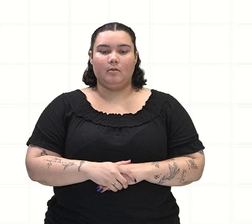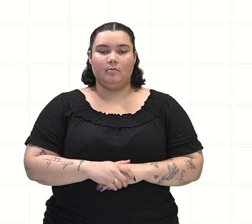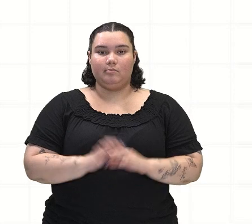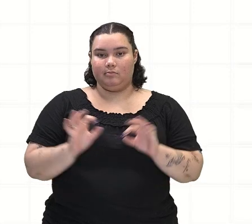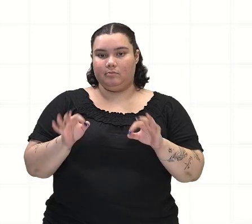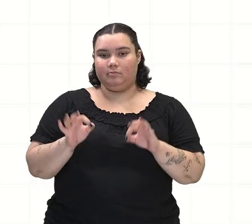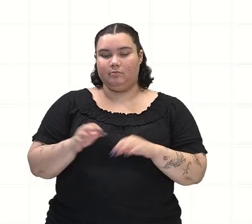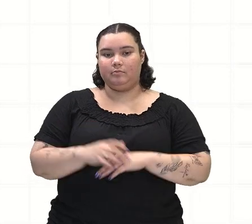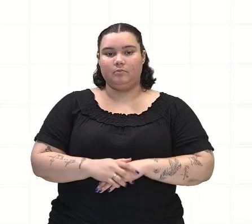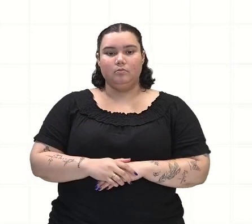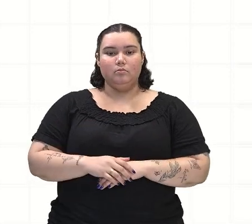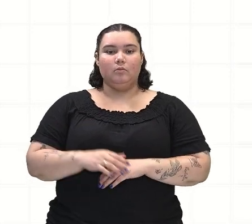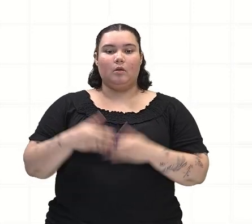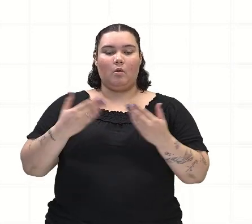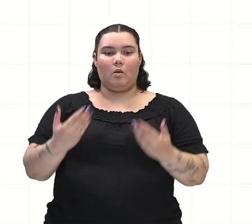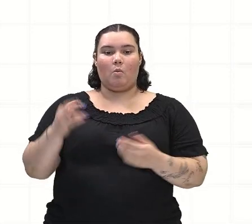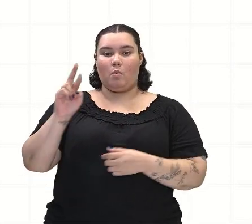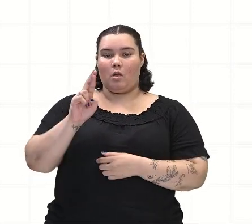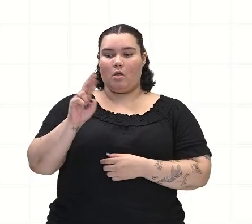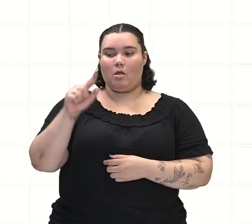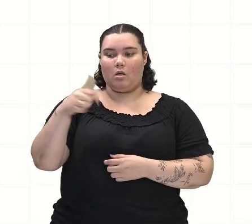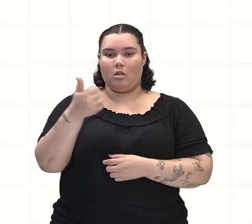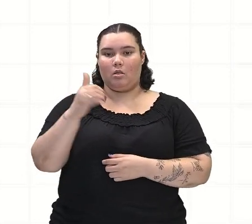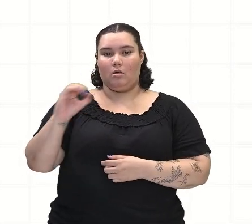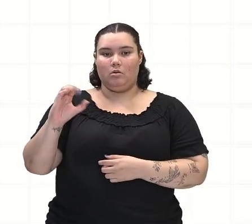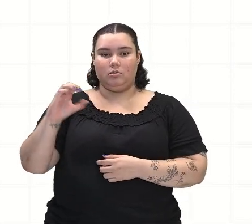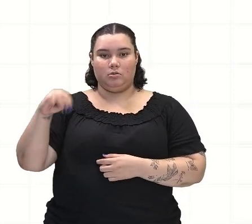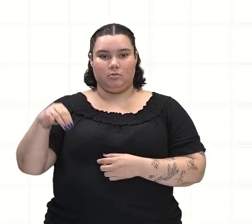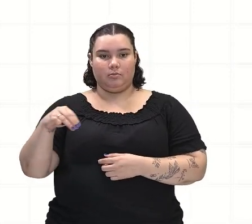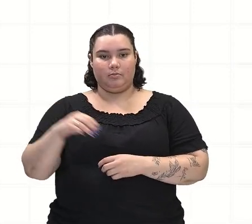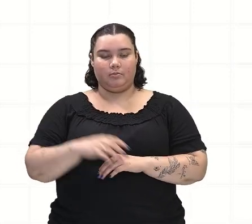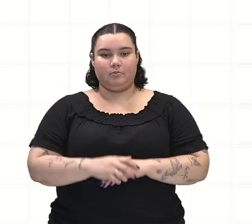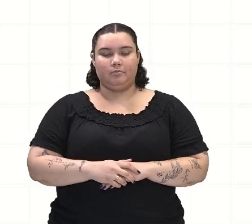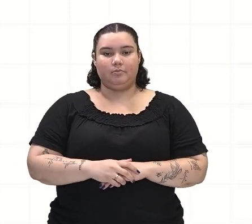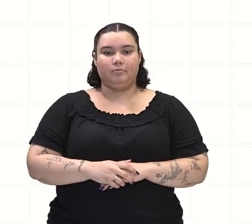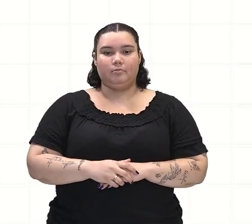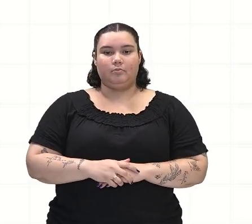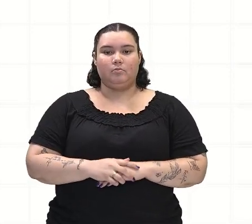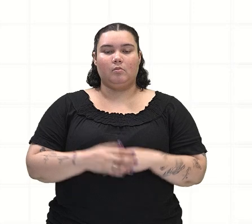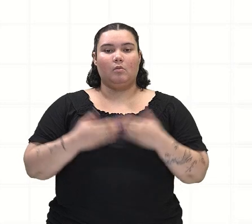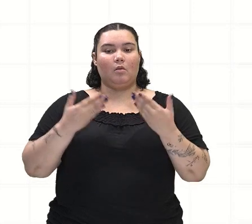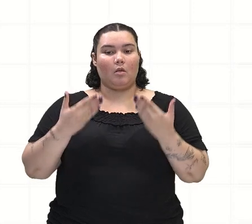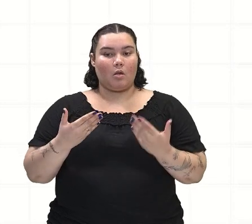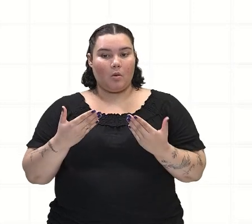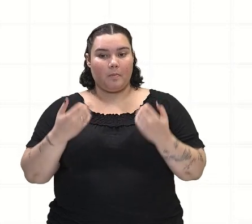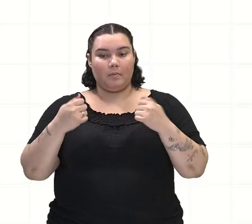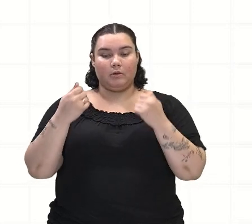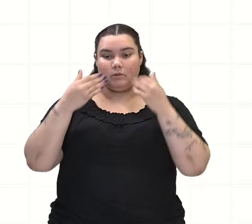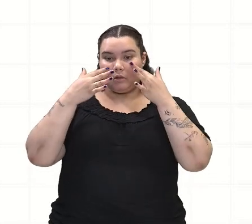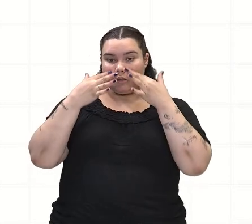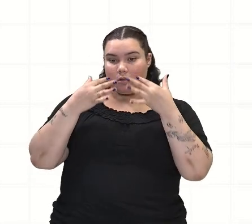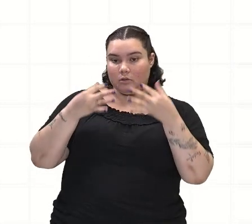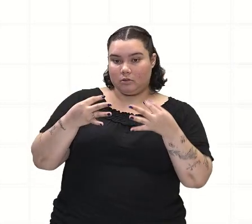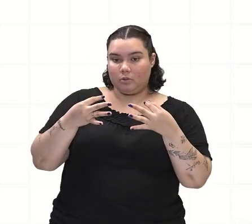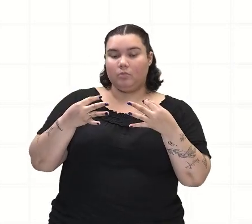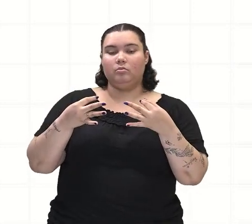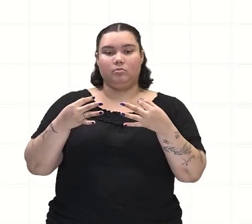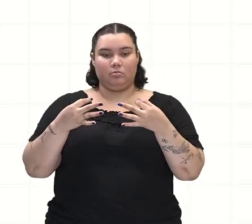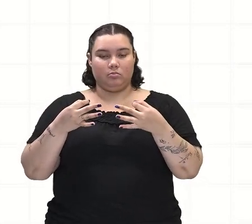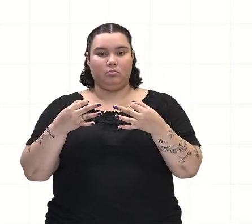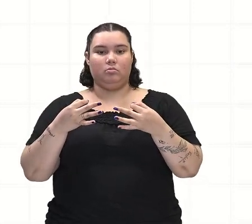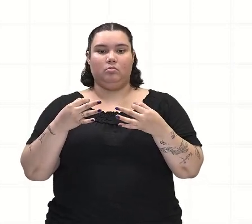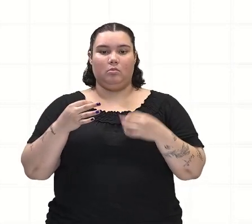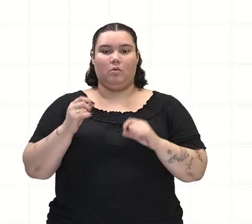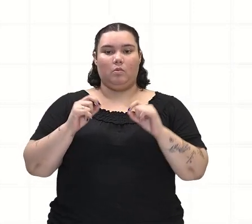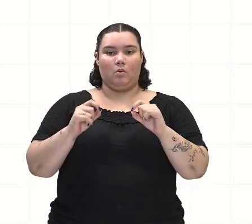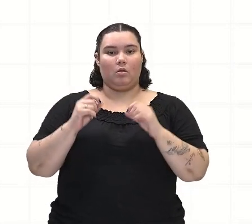essa medida, raio igual a 10 centímetros. Né? Então, sempre tem que ter essa atenção, né? Na fórmula não